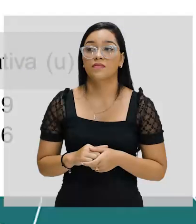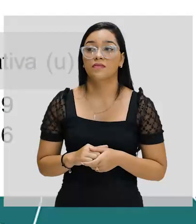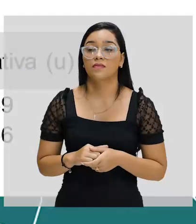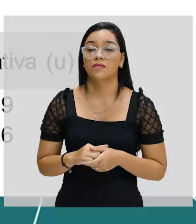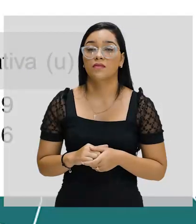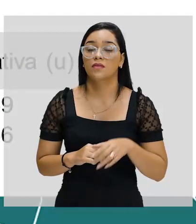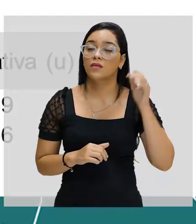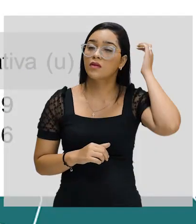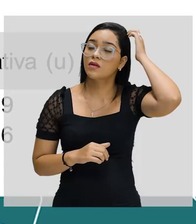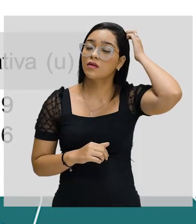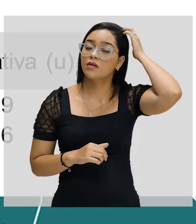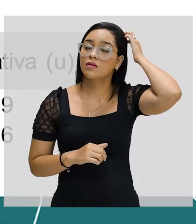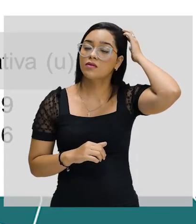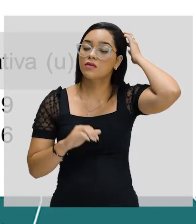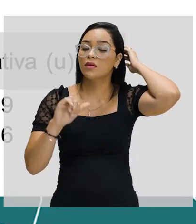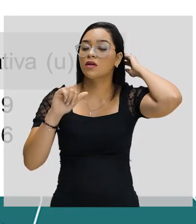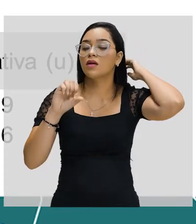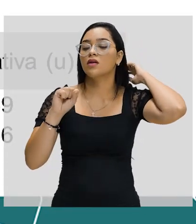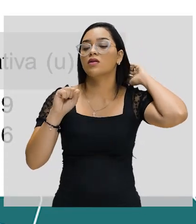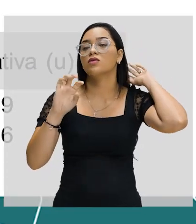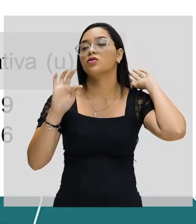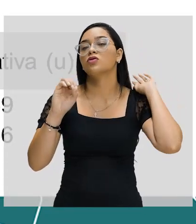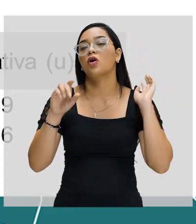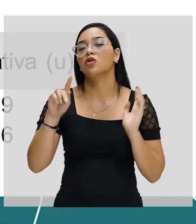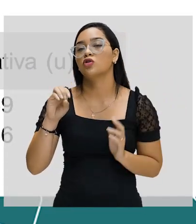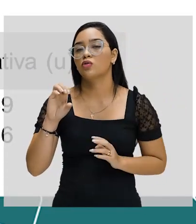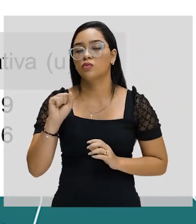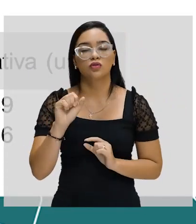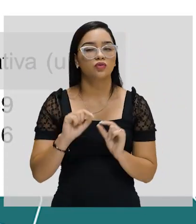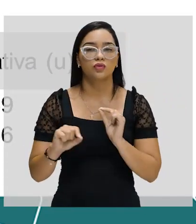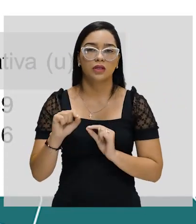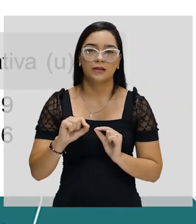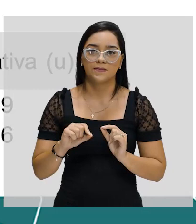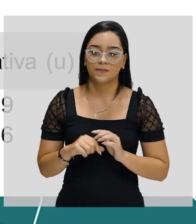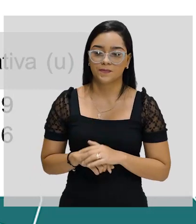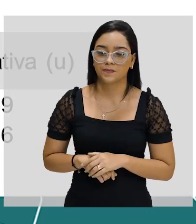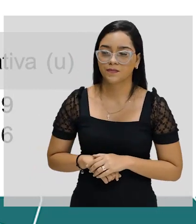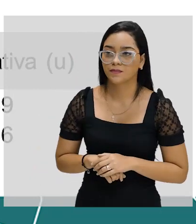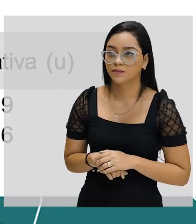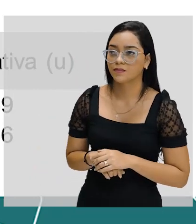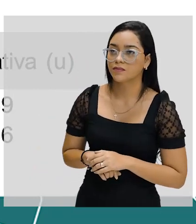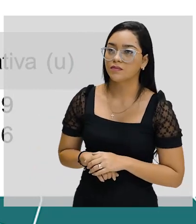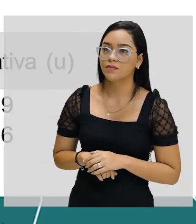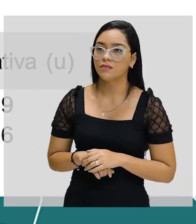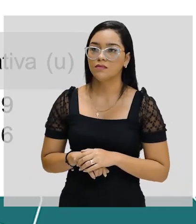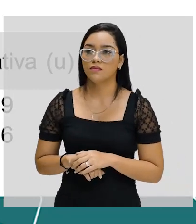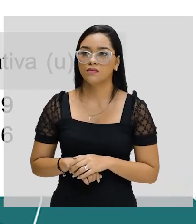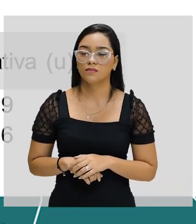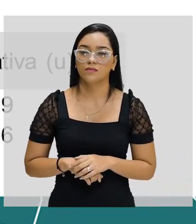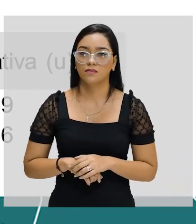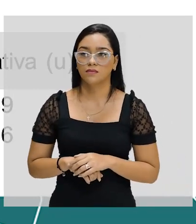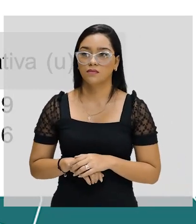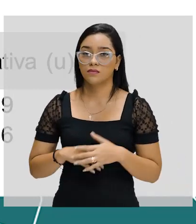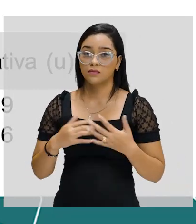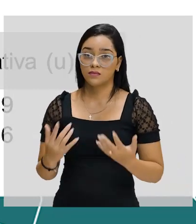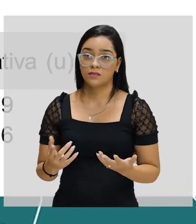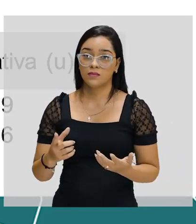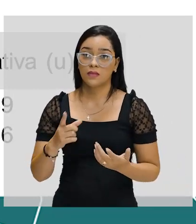Então, quanto aos isótopos, o que são isótopos? Isótopos, eles são, né,